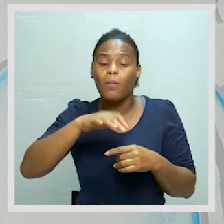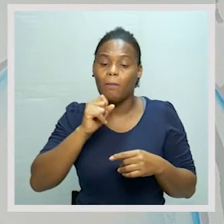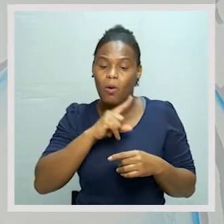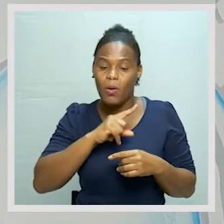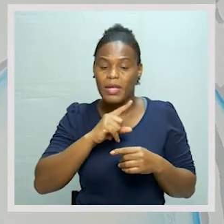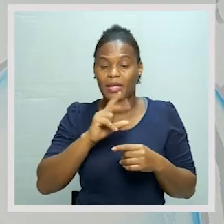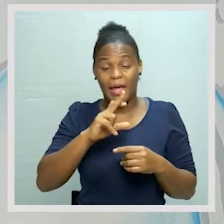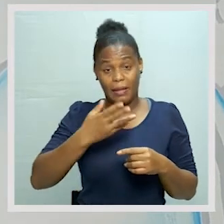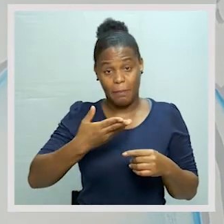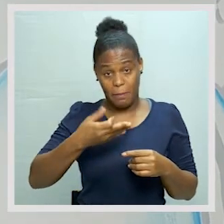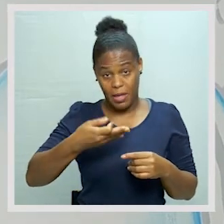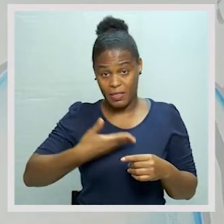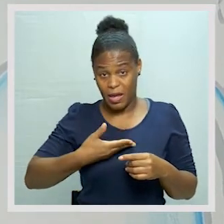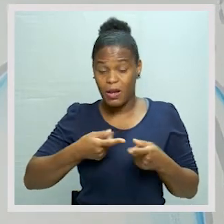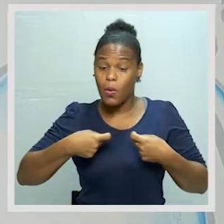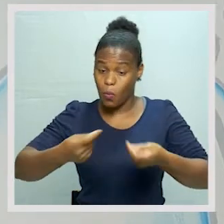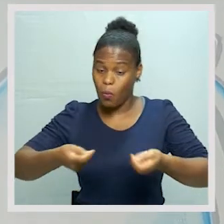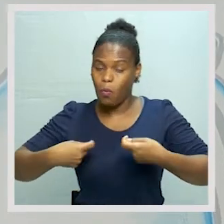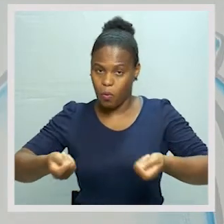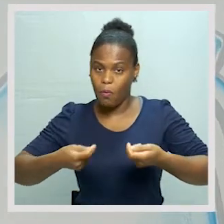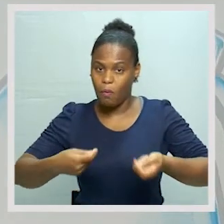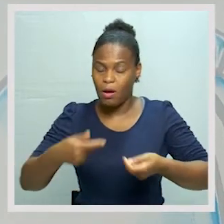pessoal disponível através dos destinos.